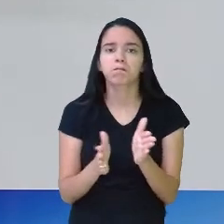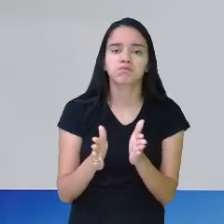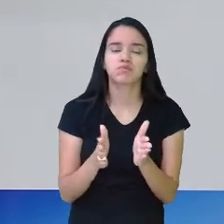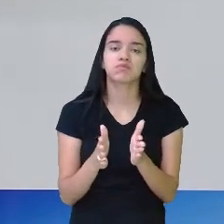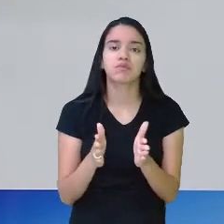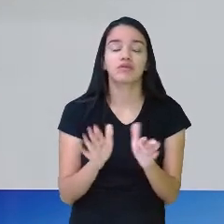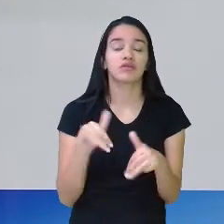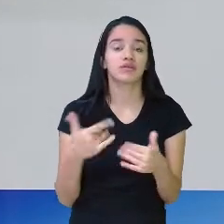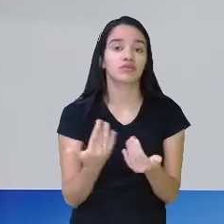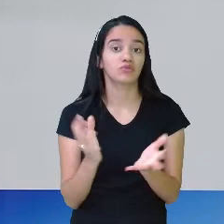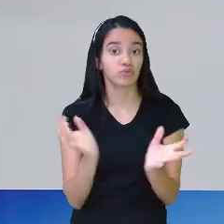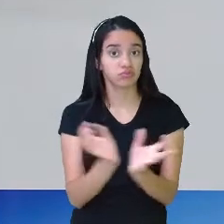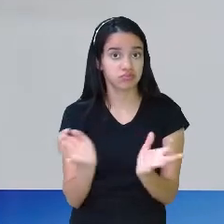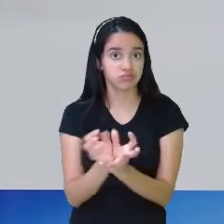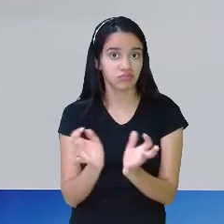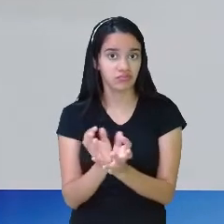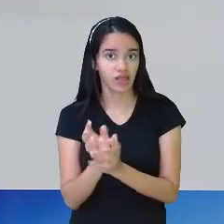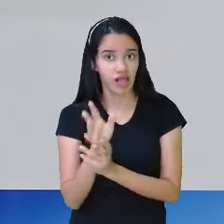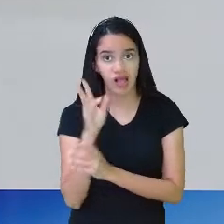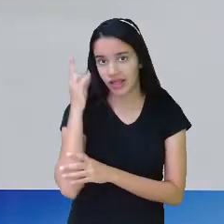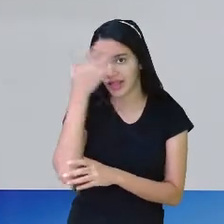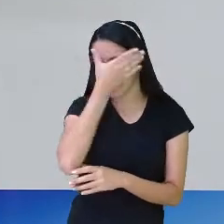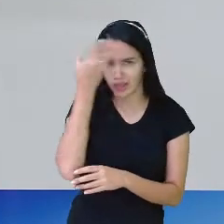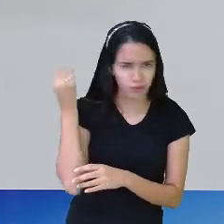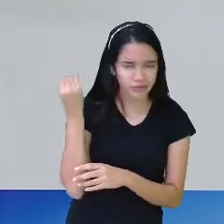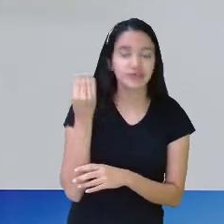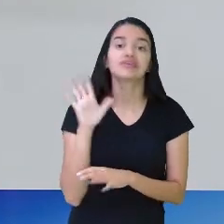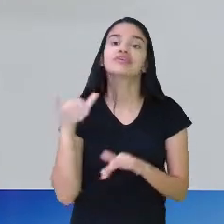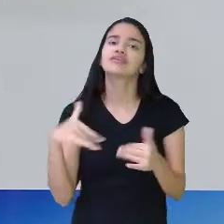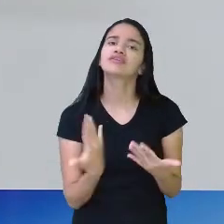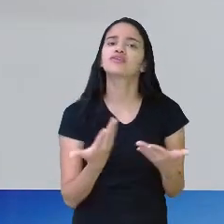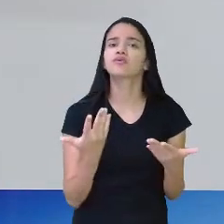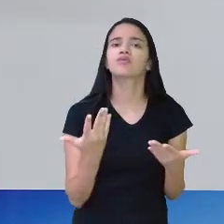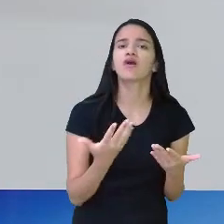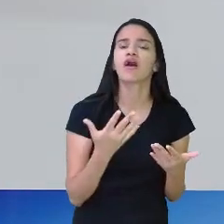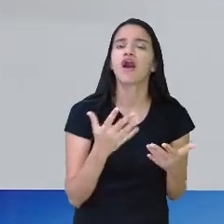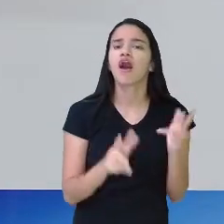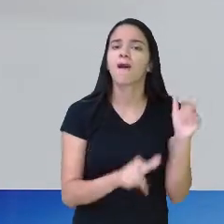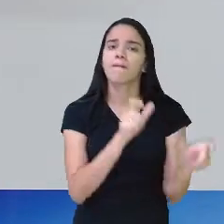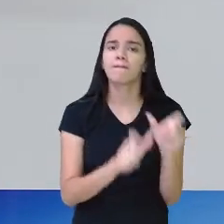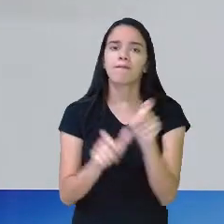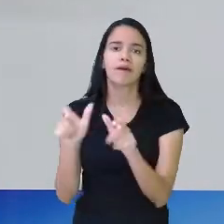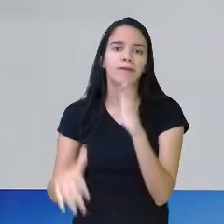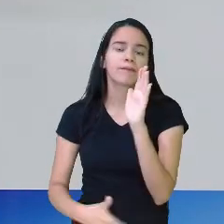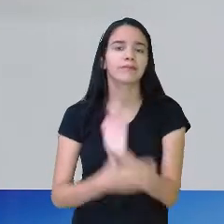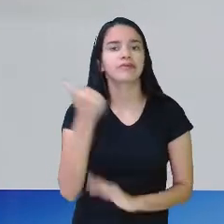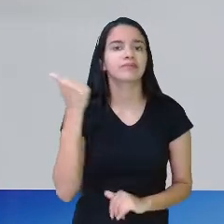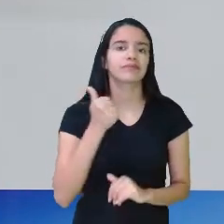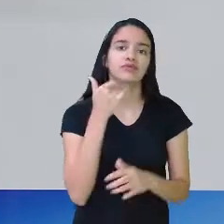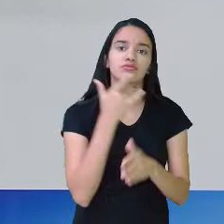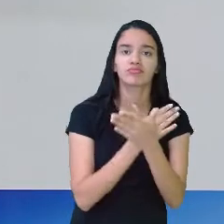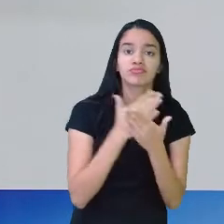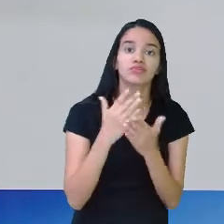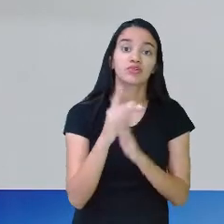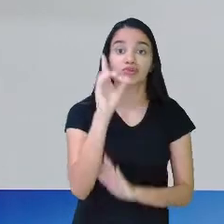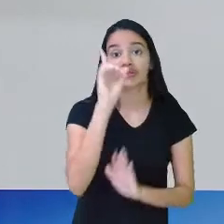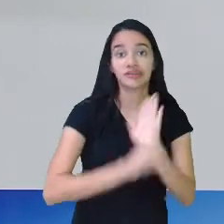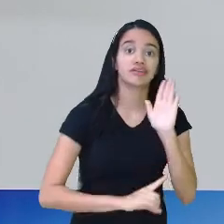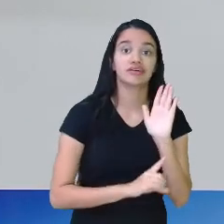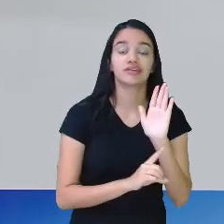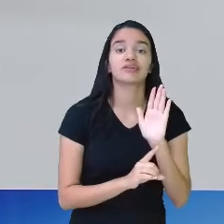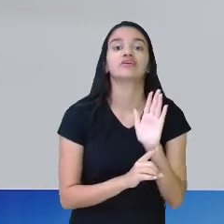rei aqui? Pronto. Então é isso. Não esquece não, tá? Muitos consideraram como sendo o primeiro marco inicial dos direitos